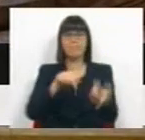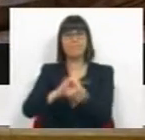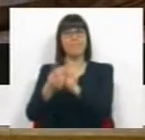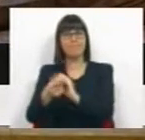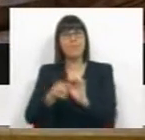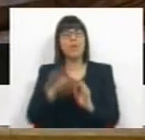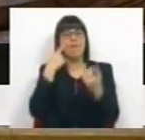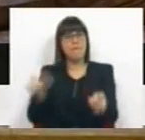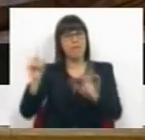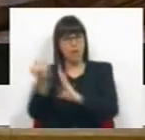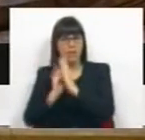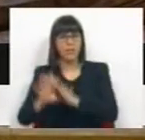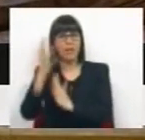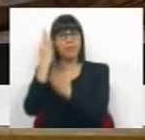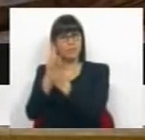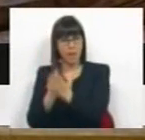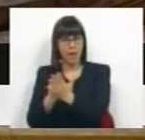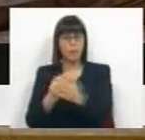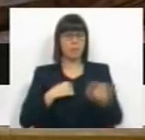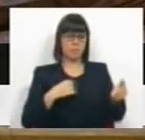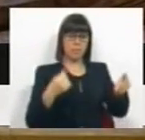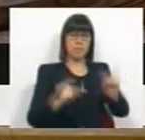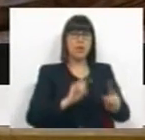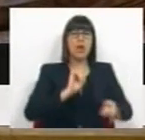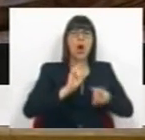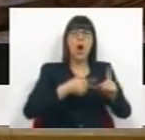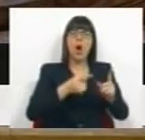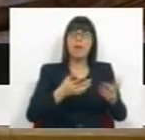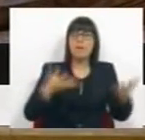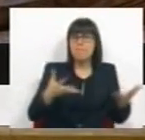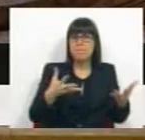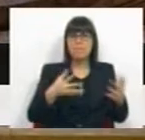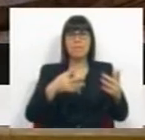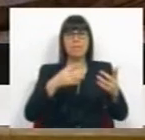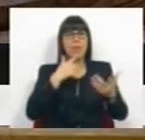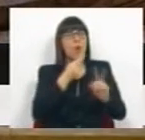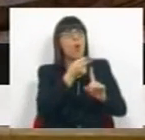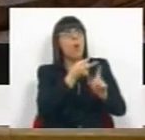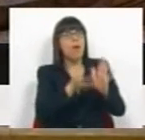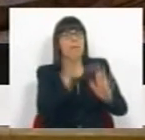discutimos quantos se repõem. Em vez de discutirmos qual vai ser o universo ou